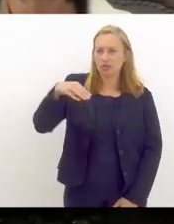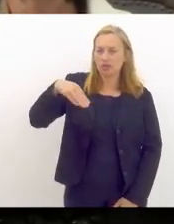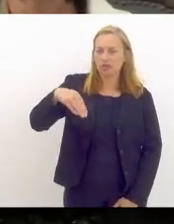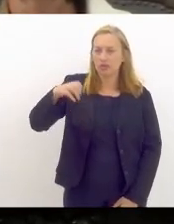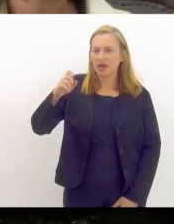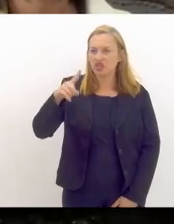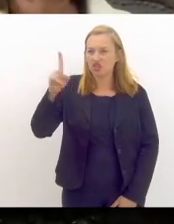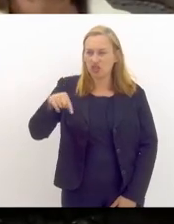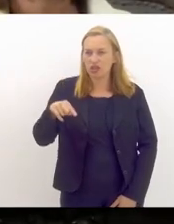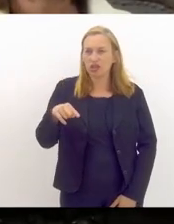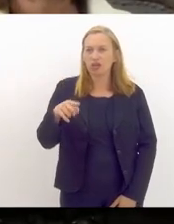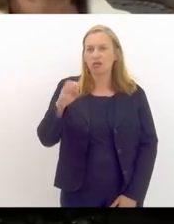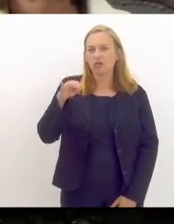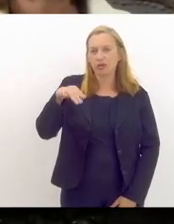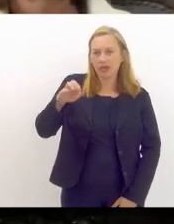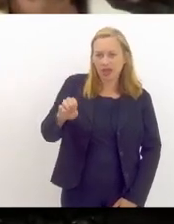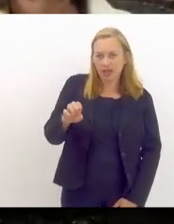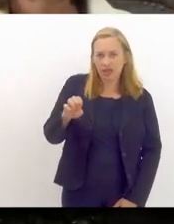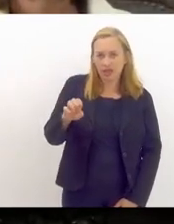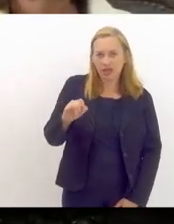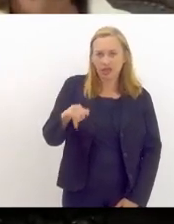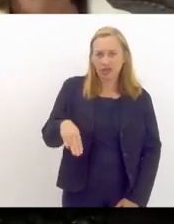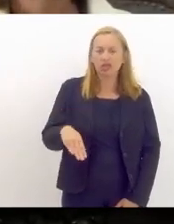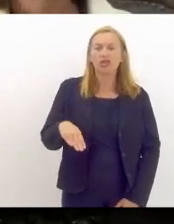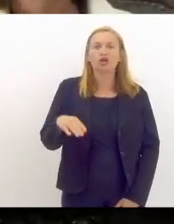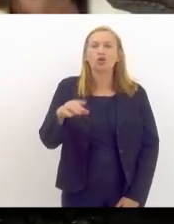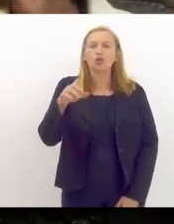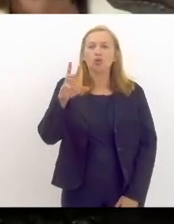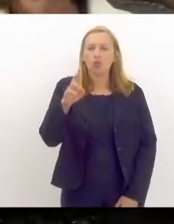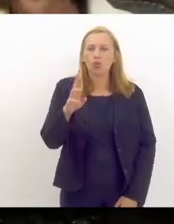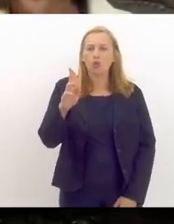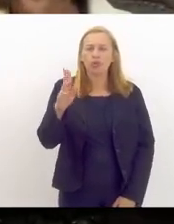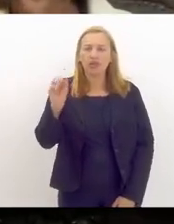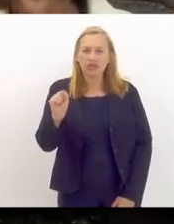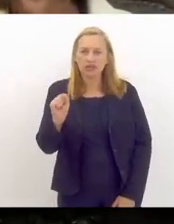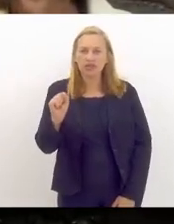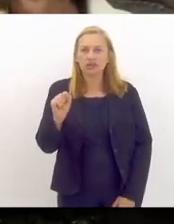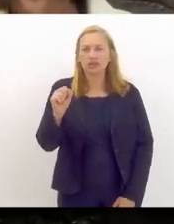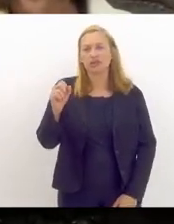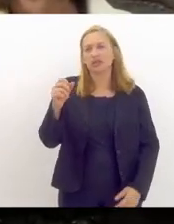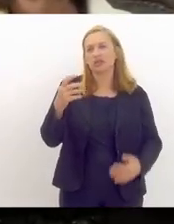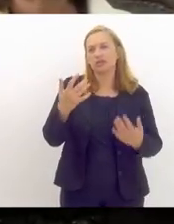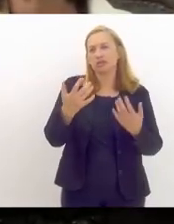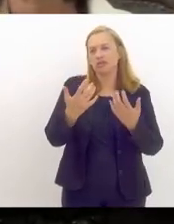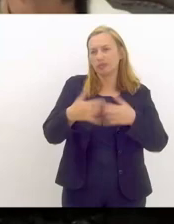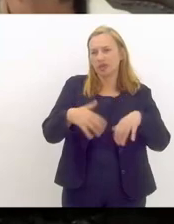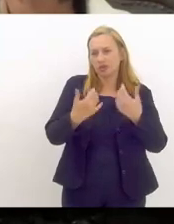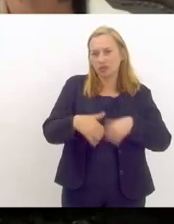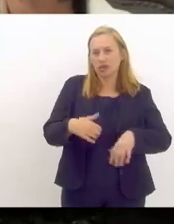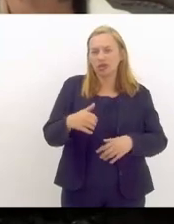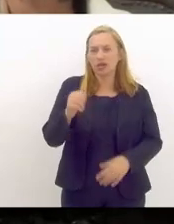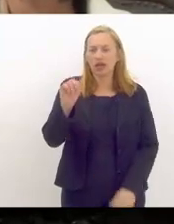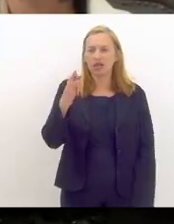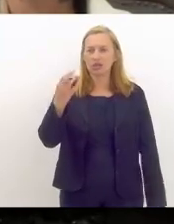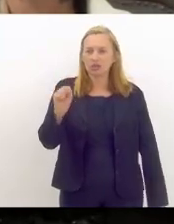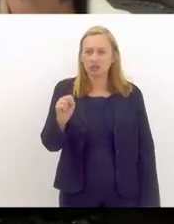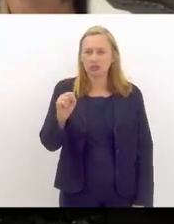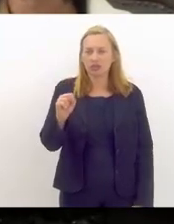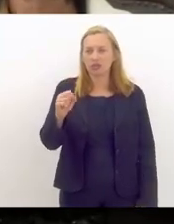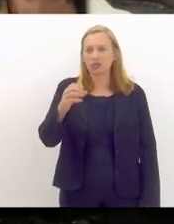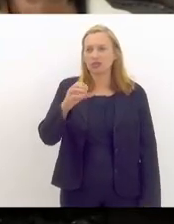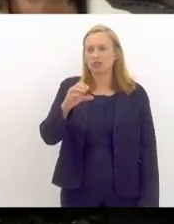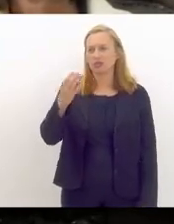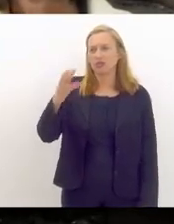Marina, Guapimirim, Rubens Bontempo, Petrópolis, Axel Grael, Niterói. Se algum eu